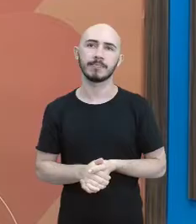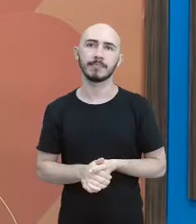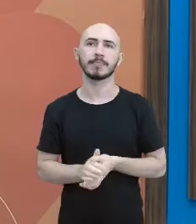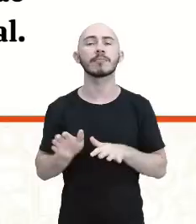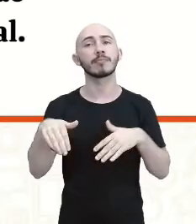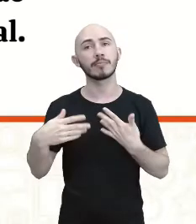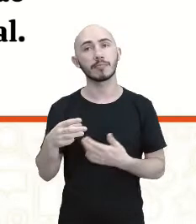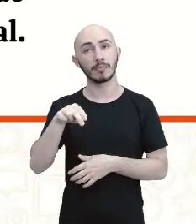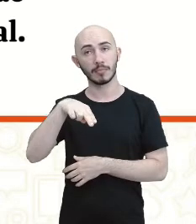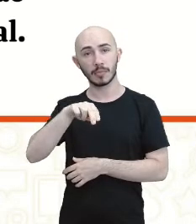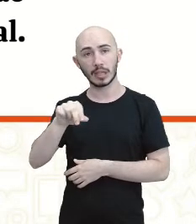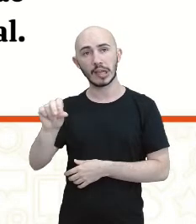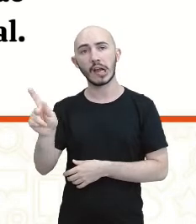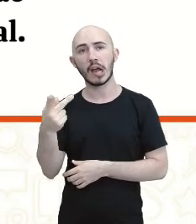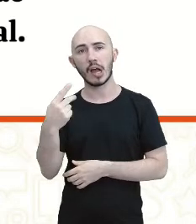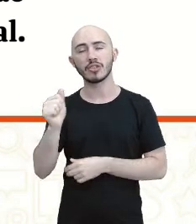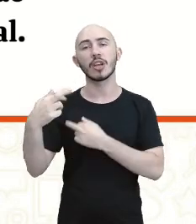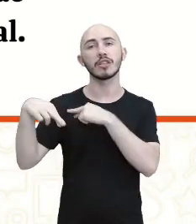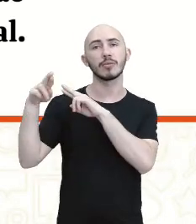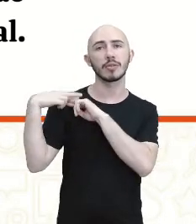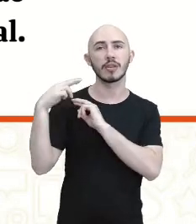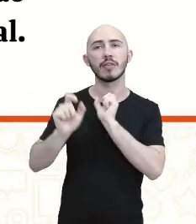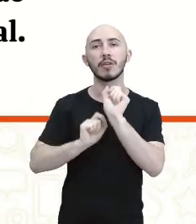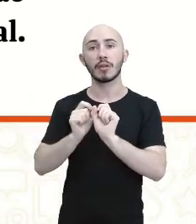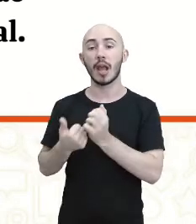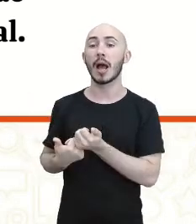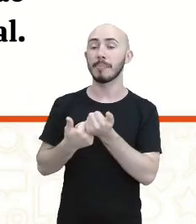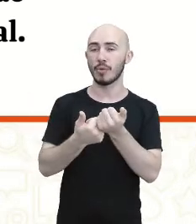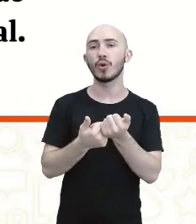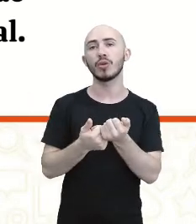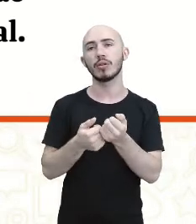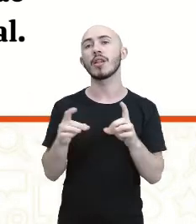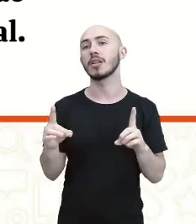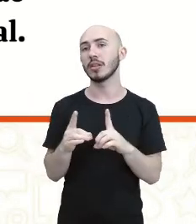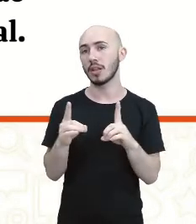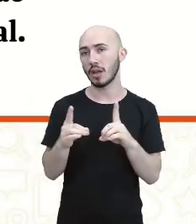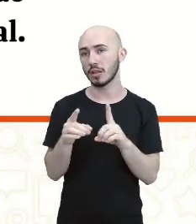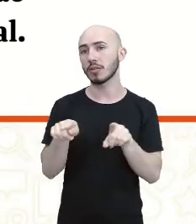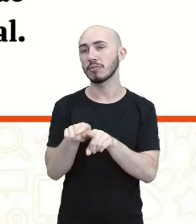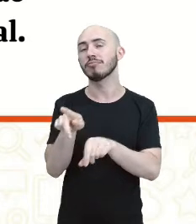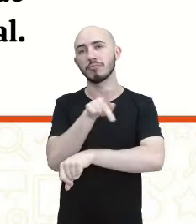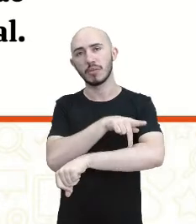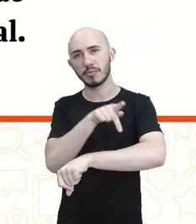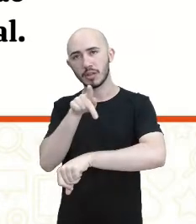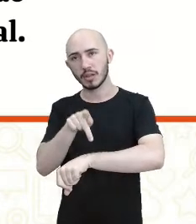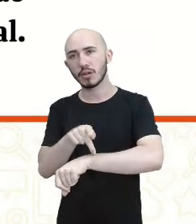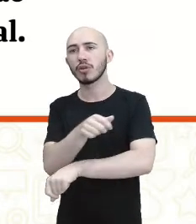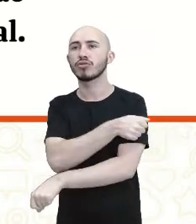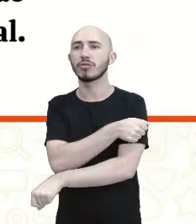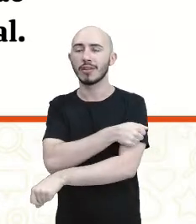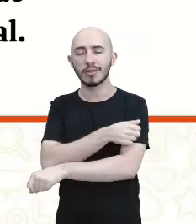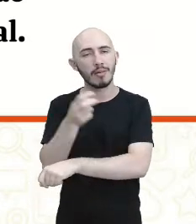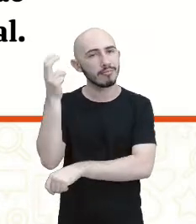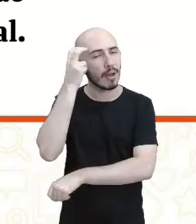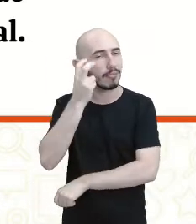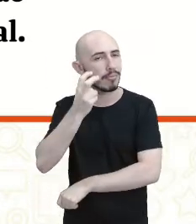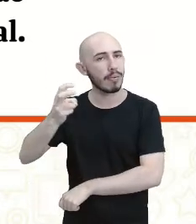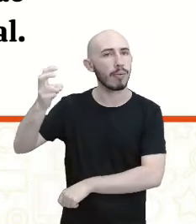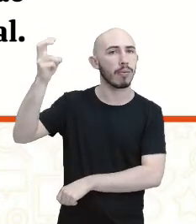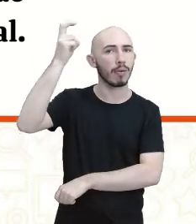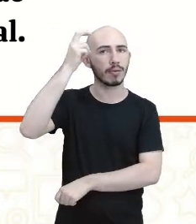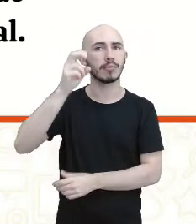O NAAS também é responsável por dar apoio didático, pedagógico a estudantes com altas habilidades